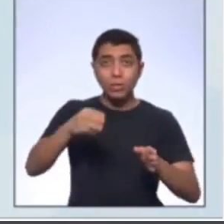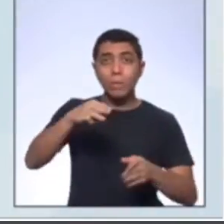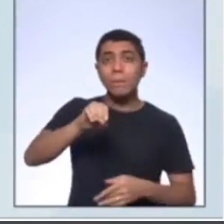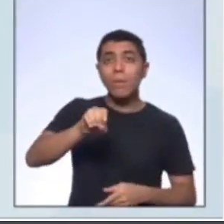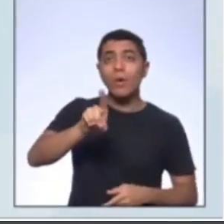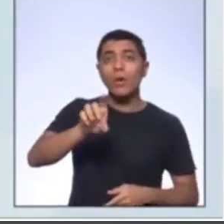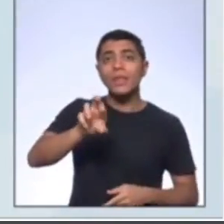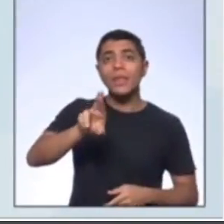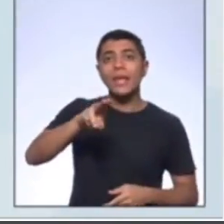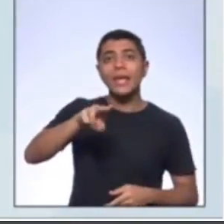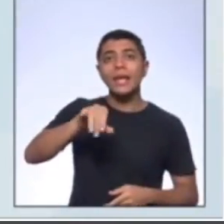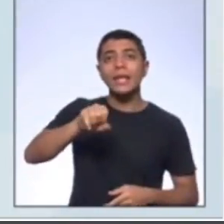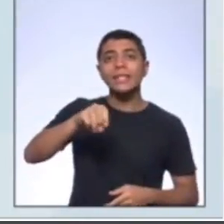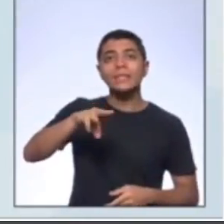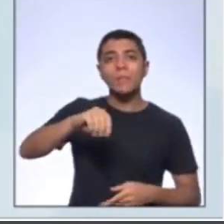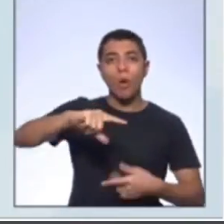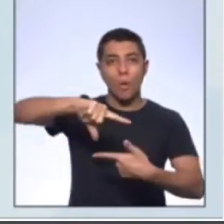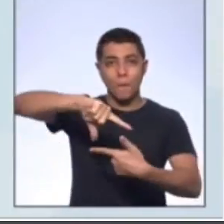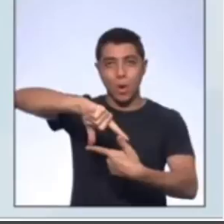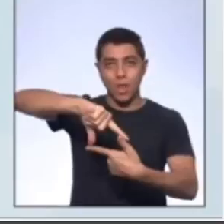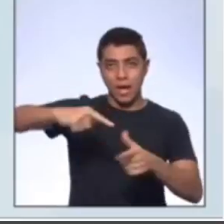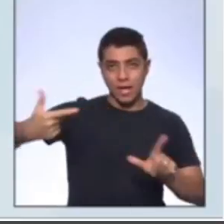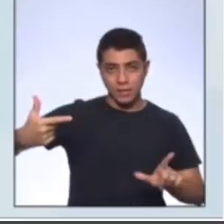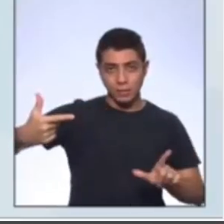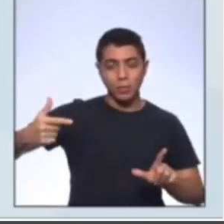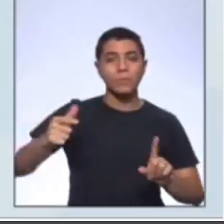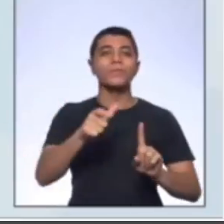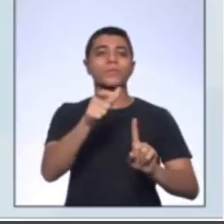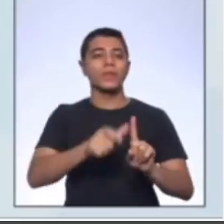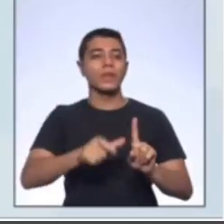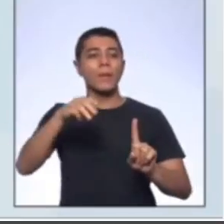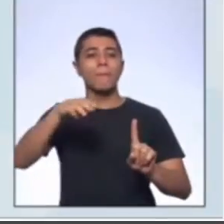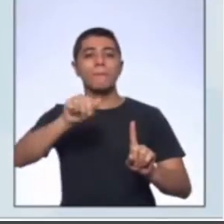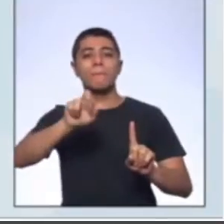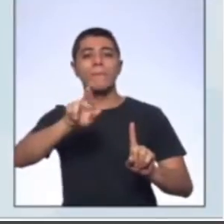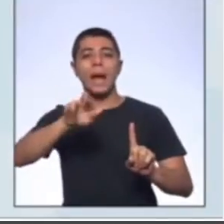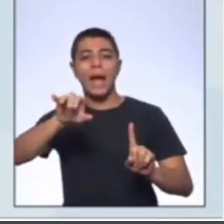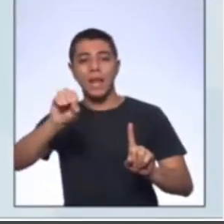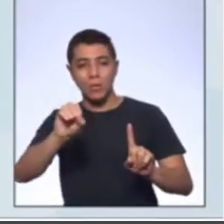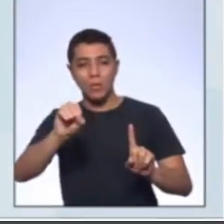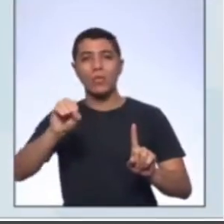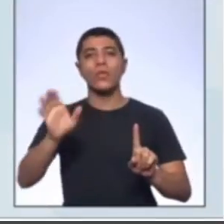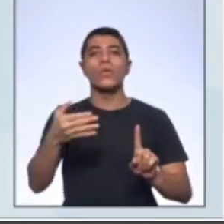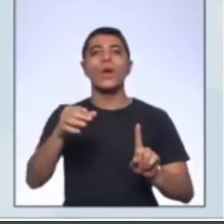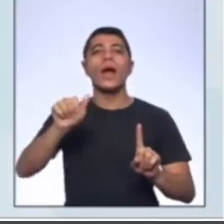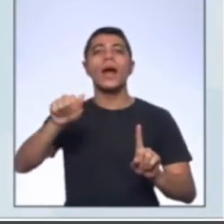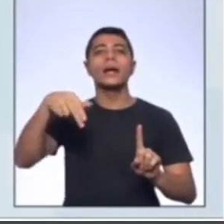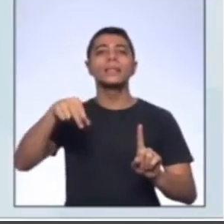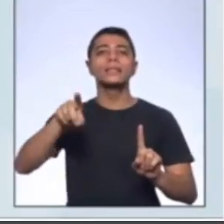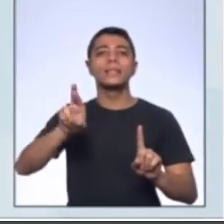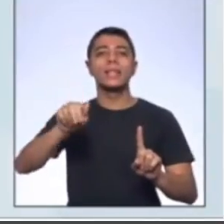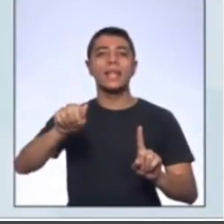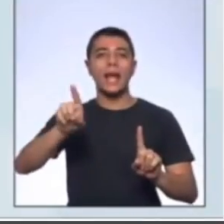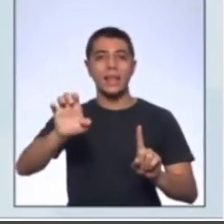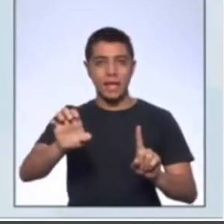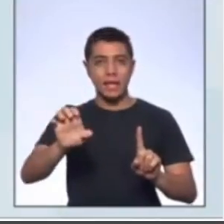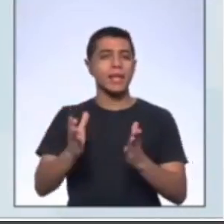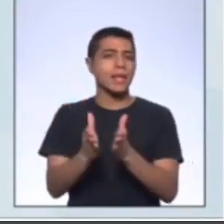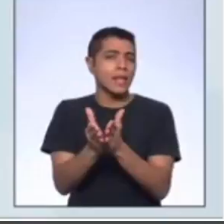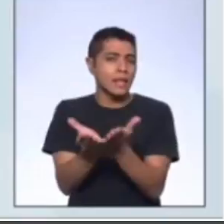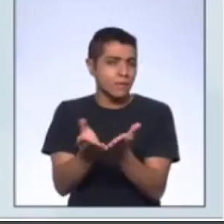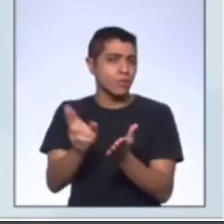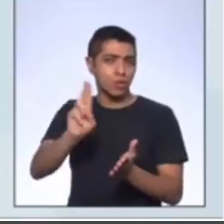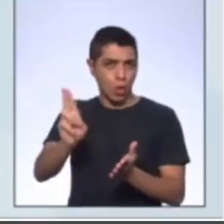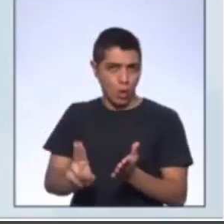com a paulicéia desvairada contra os novos amar verbo intransitivo e macunaíma oswald andrade escreve